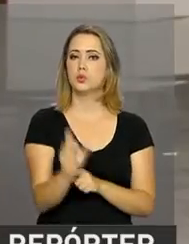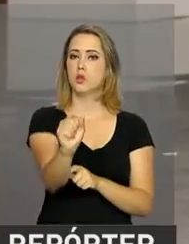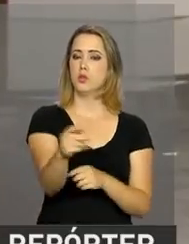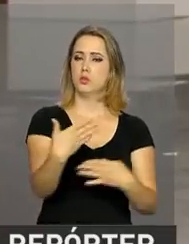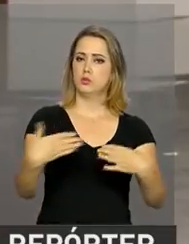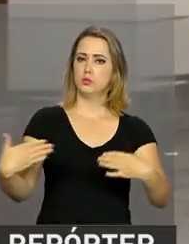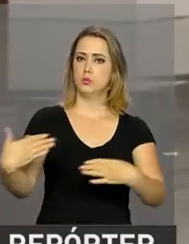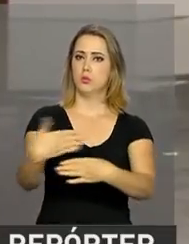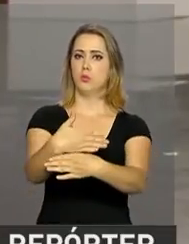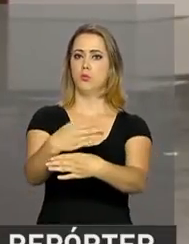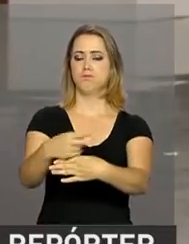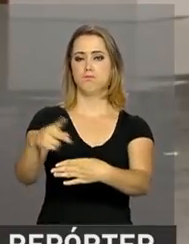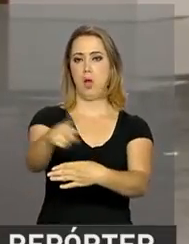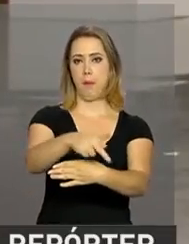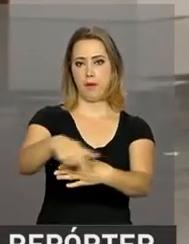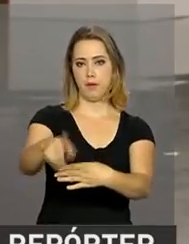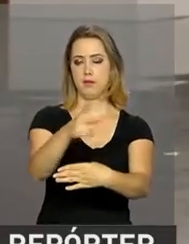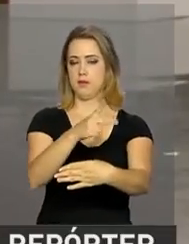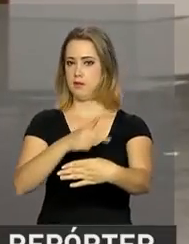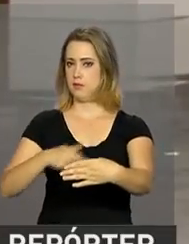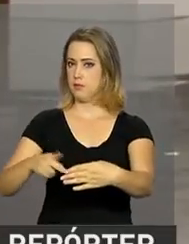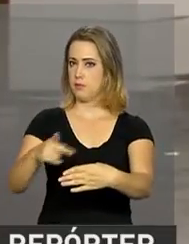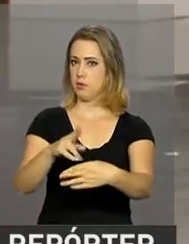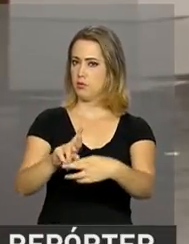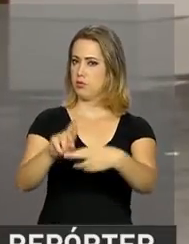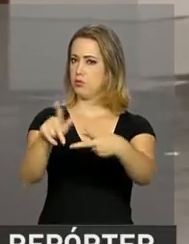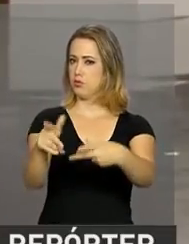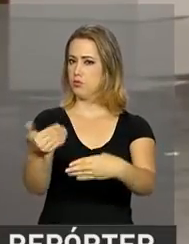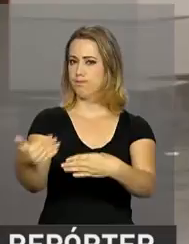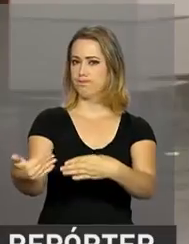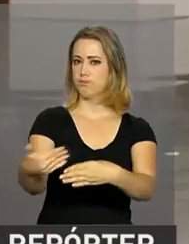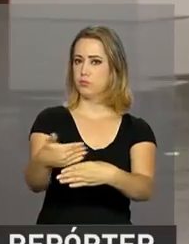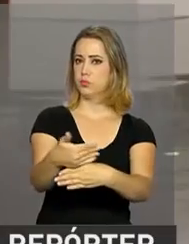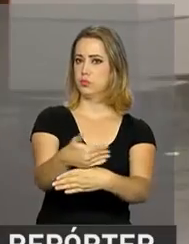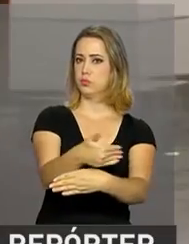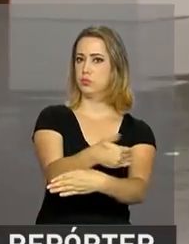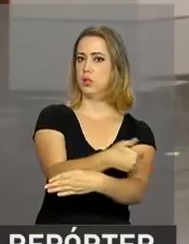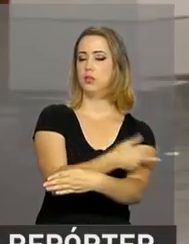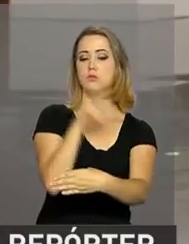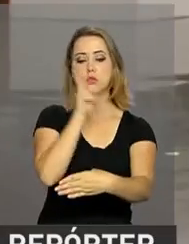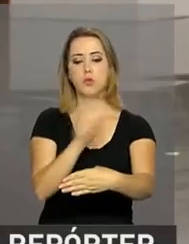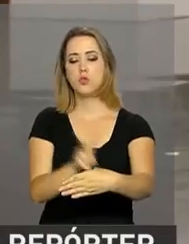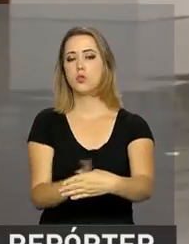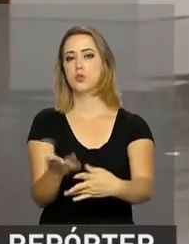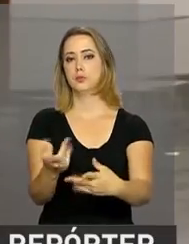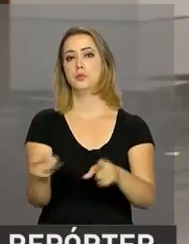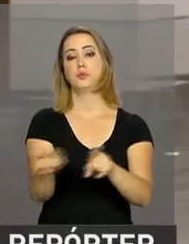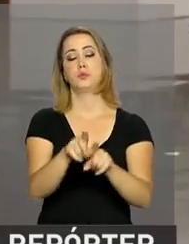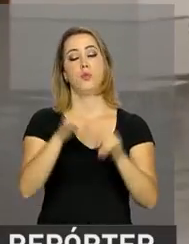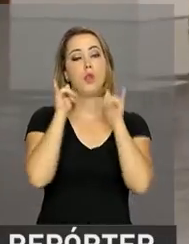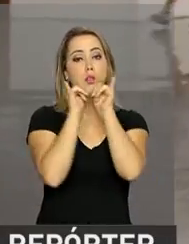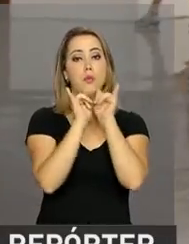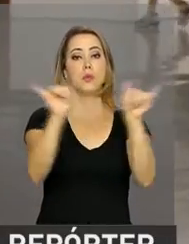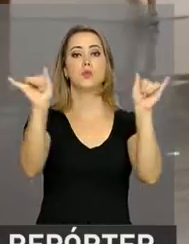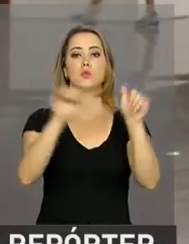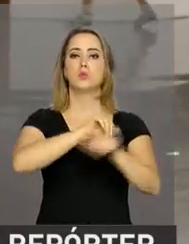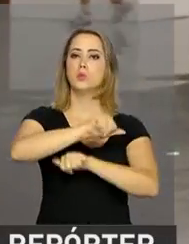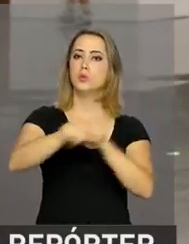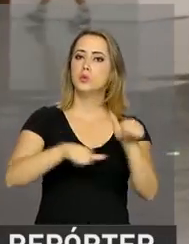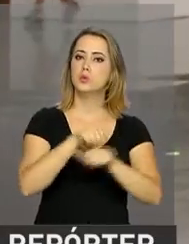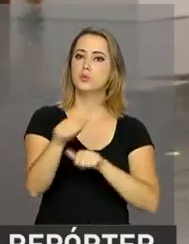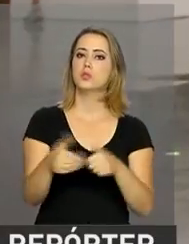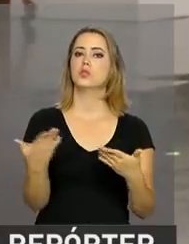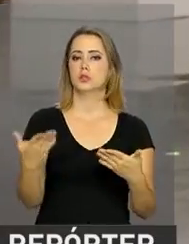monitoramento o ministro da defesa raúl jungmann também anunciou mudanças na operação ágata que